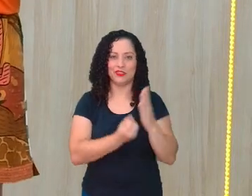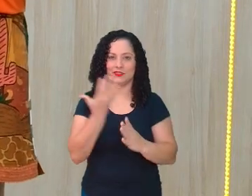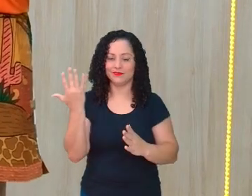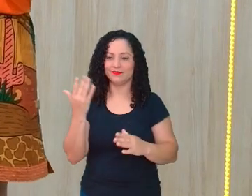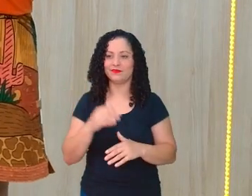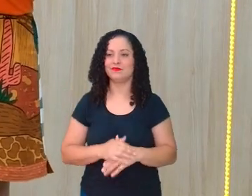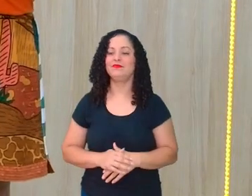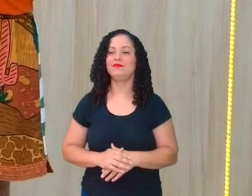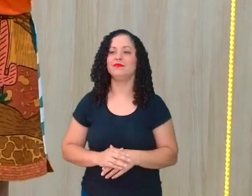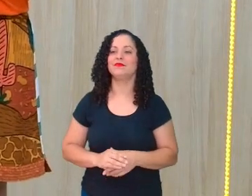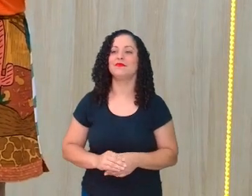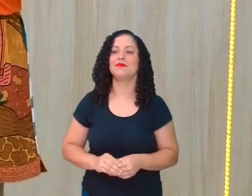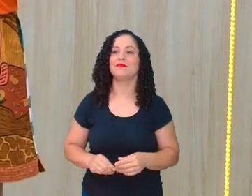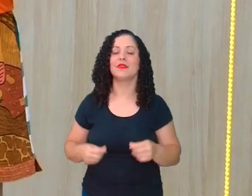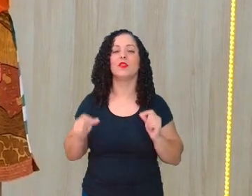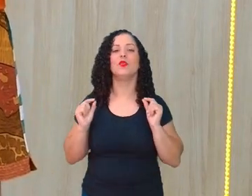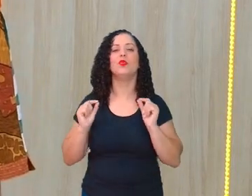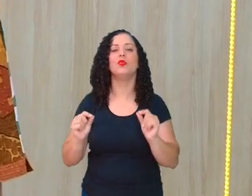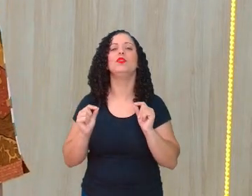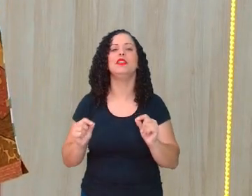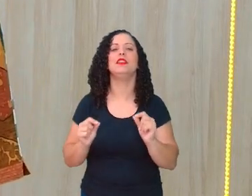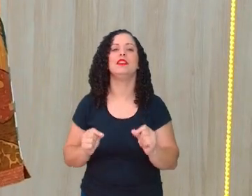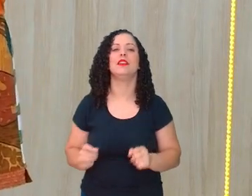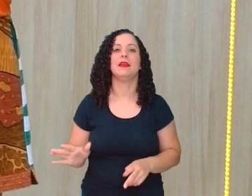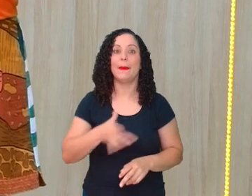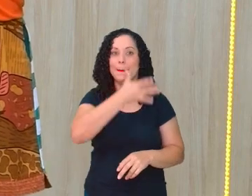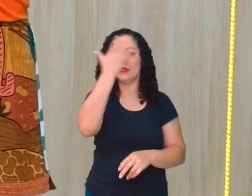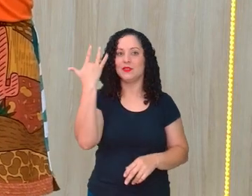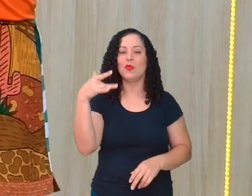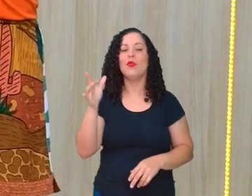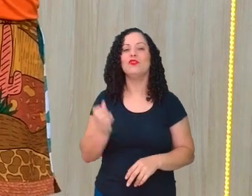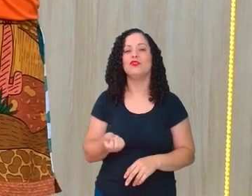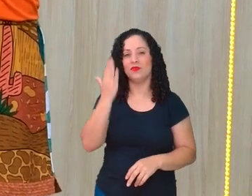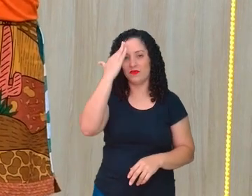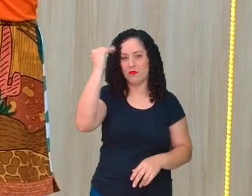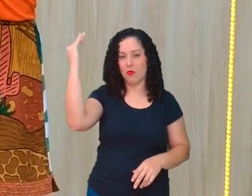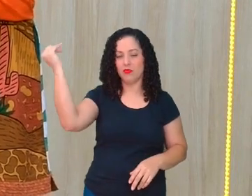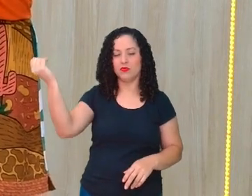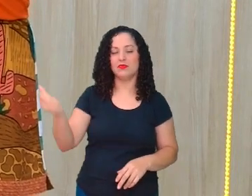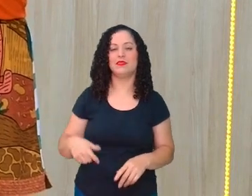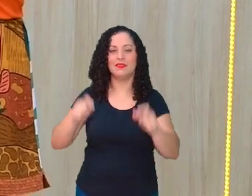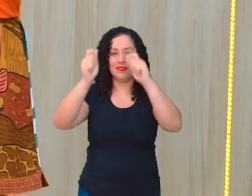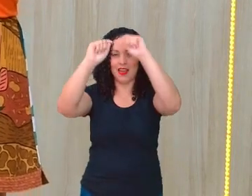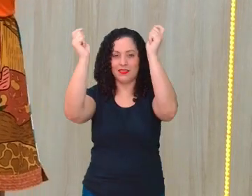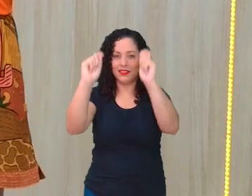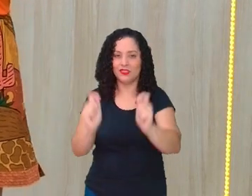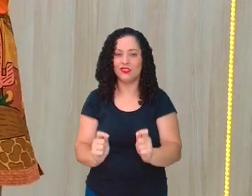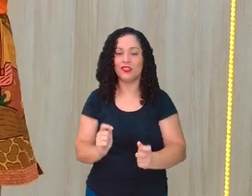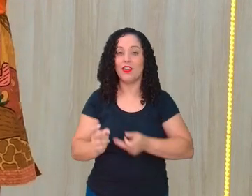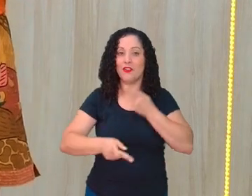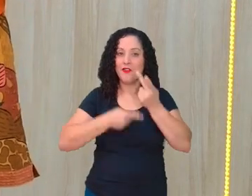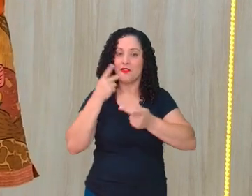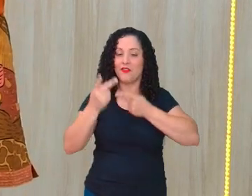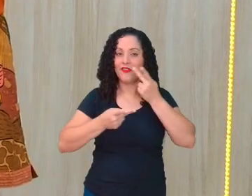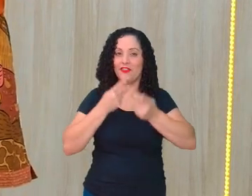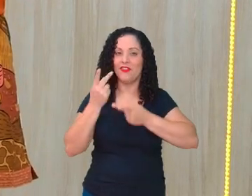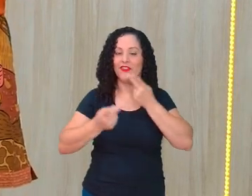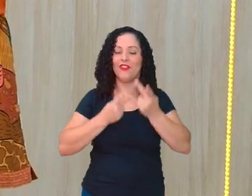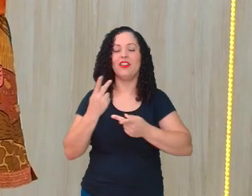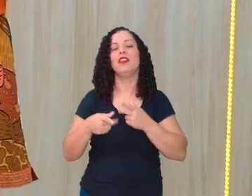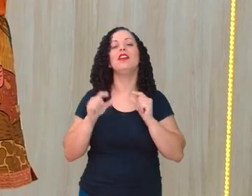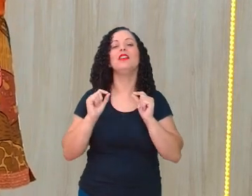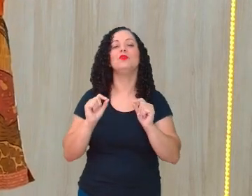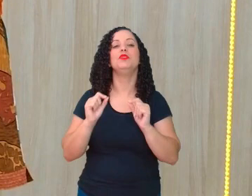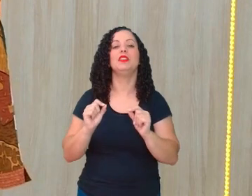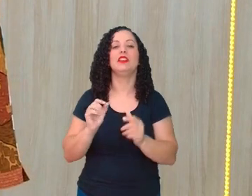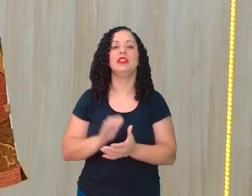Aquela ideia que os artistas dizem que, né, que a produção é 90% transpiração,